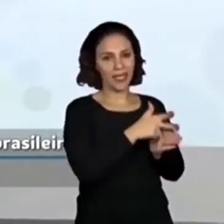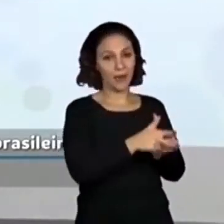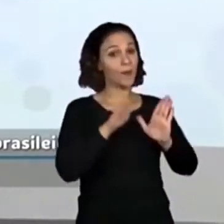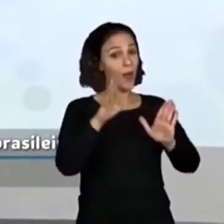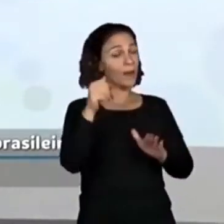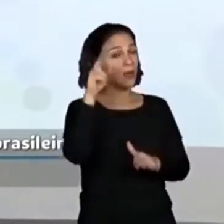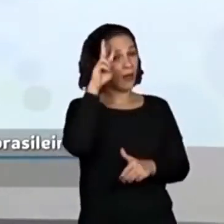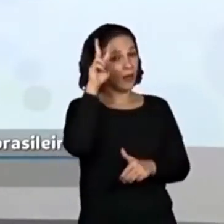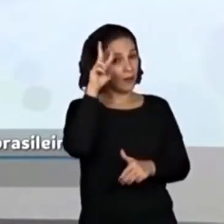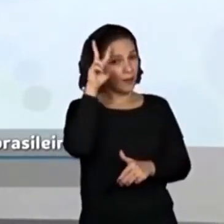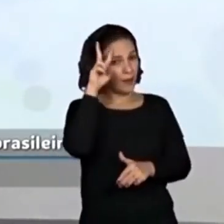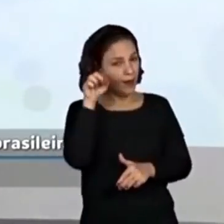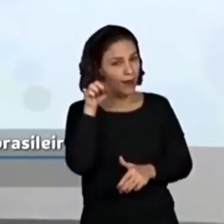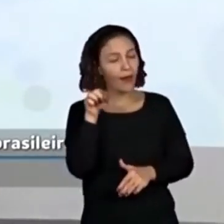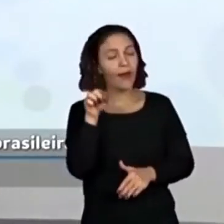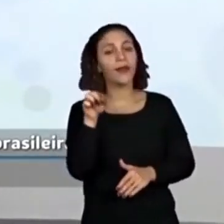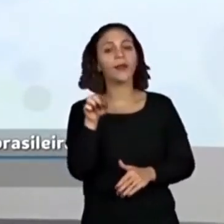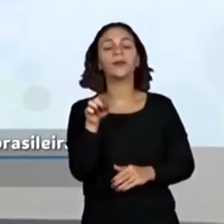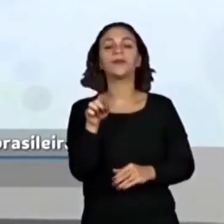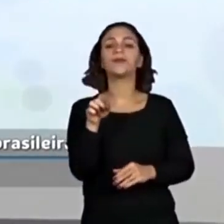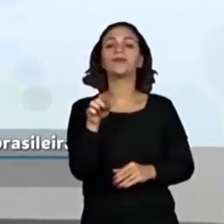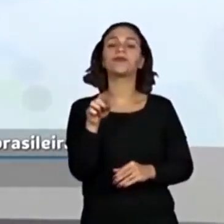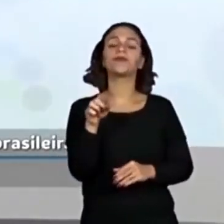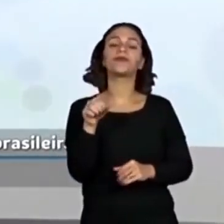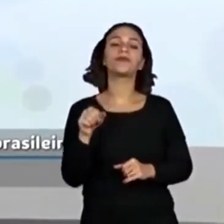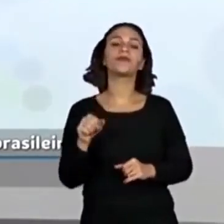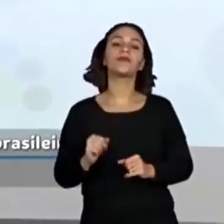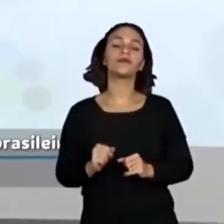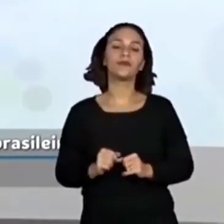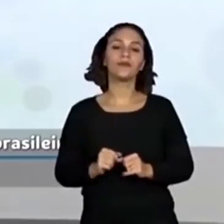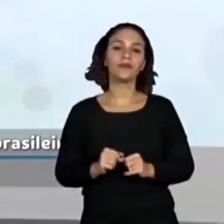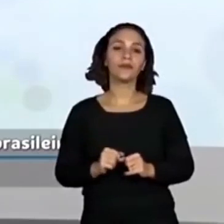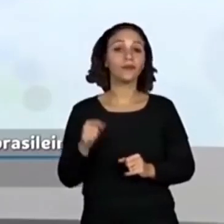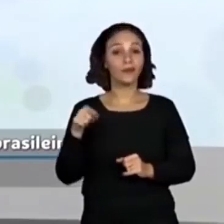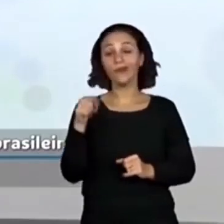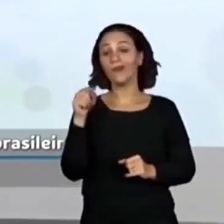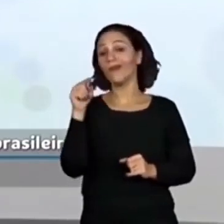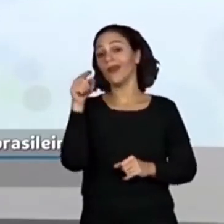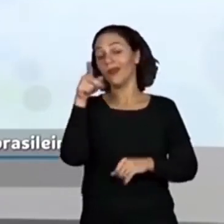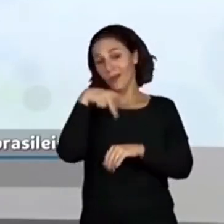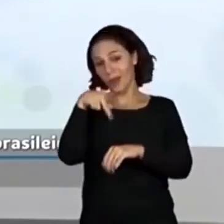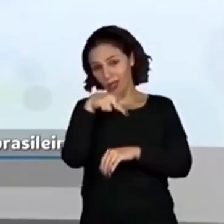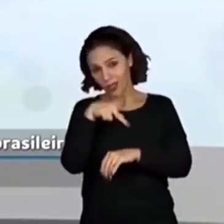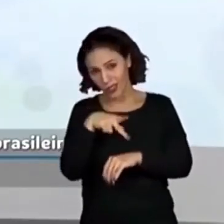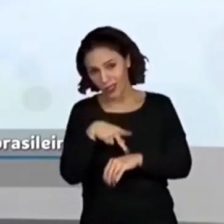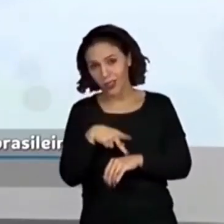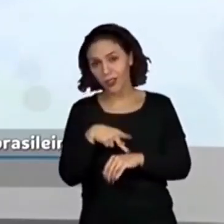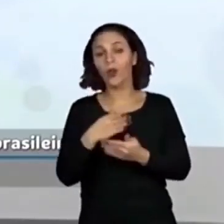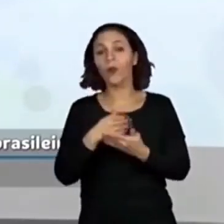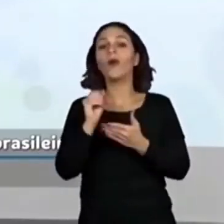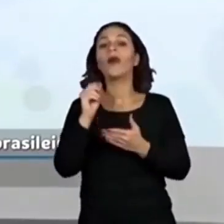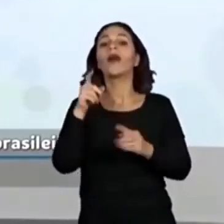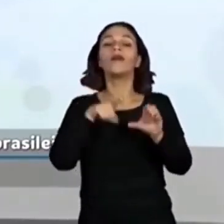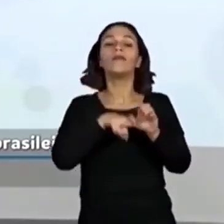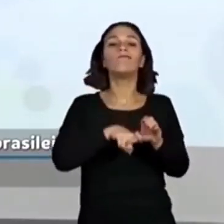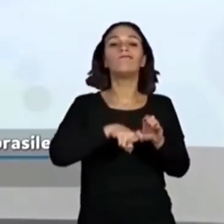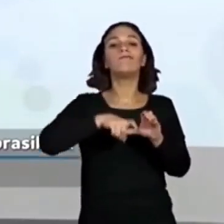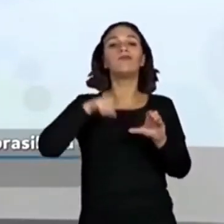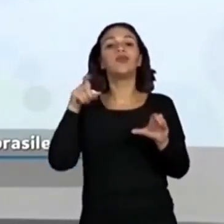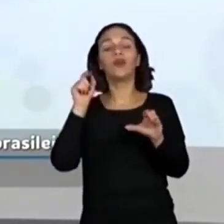lembrar que o Brasil teve o processo de libertação dos